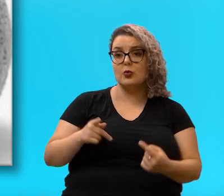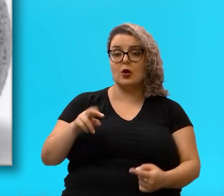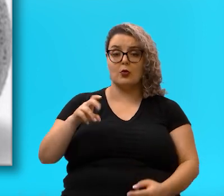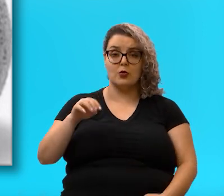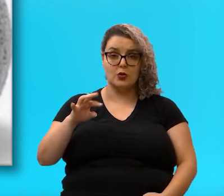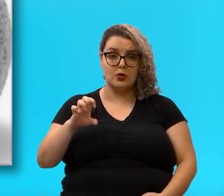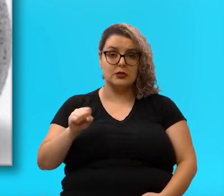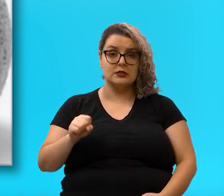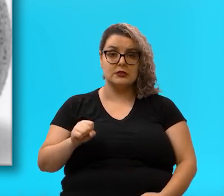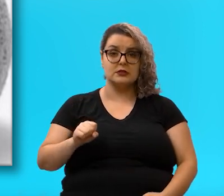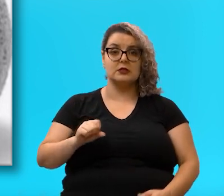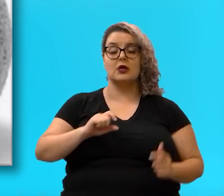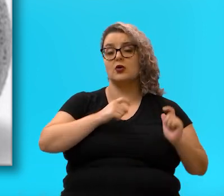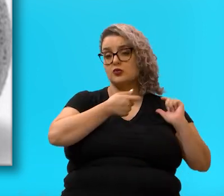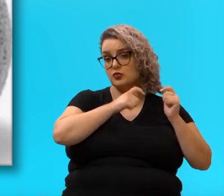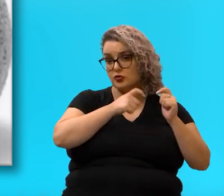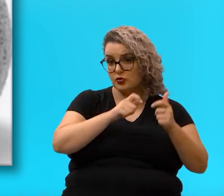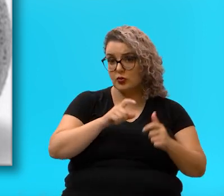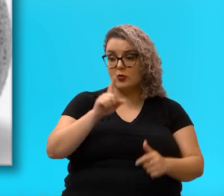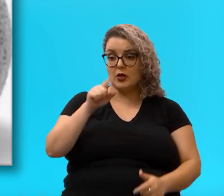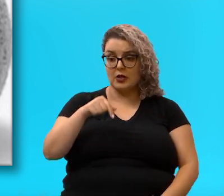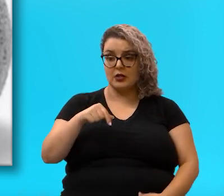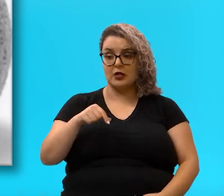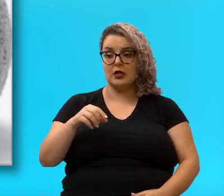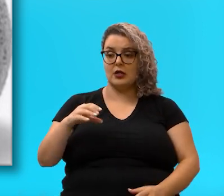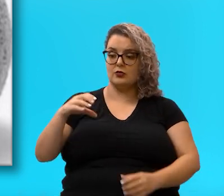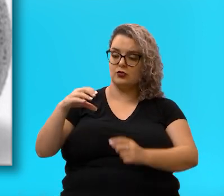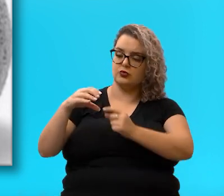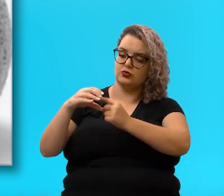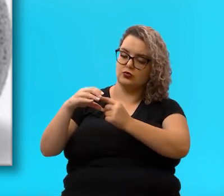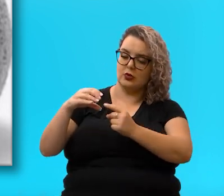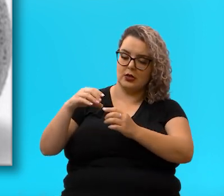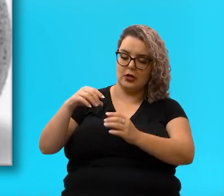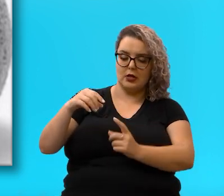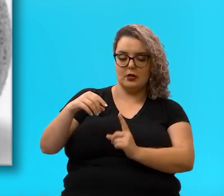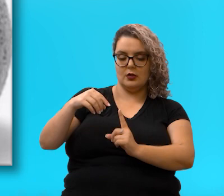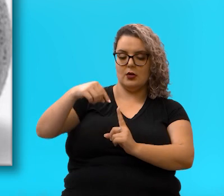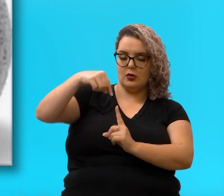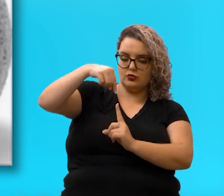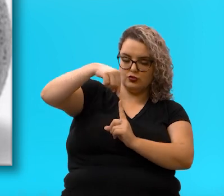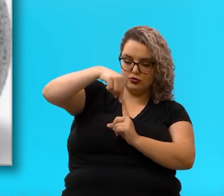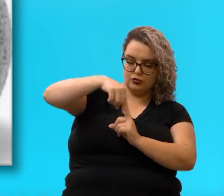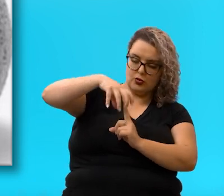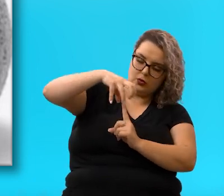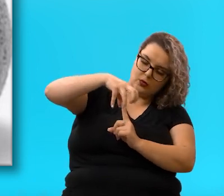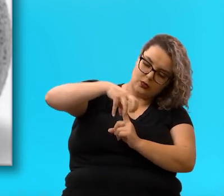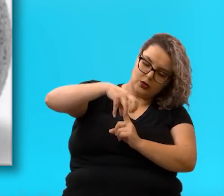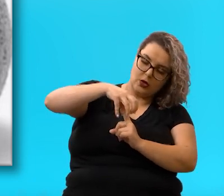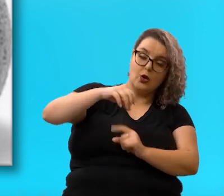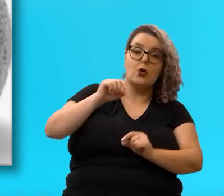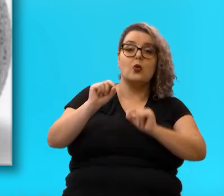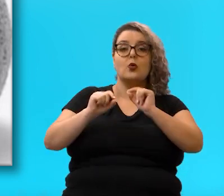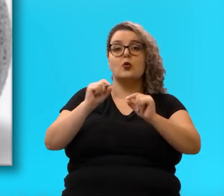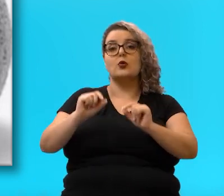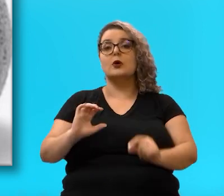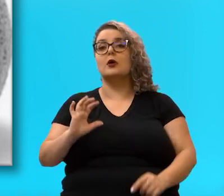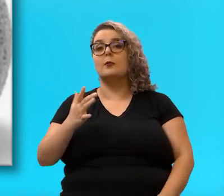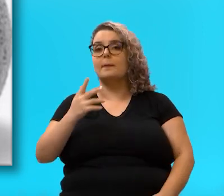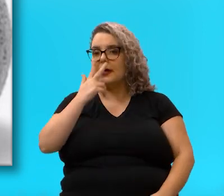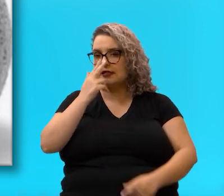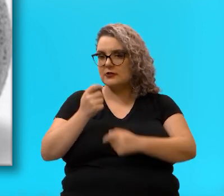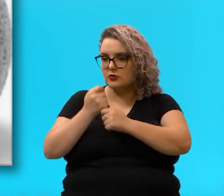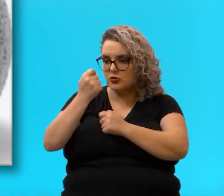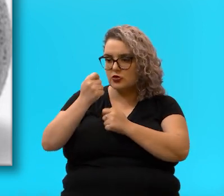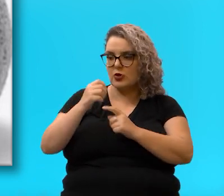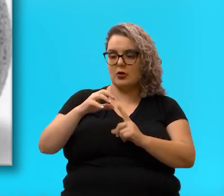prótese convencional, que é uma prótese que tem uma haste que entra para dentro da cabeça do fêmur. E o que aconteceu? Você jogou fora